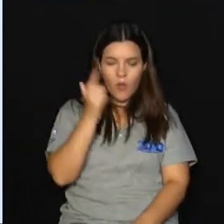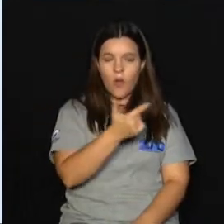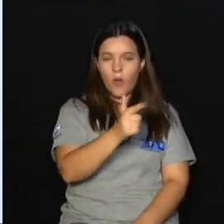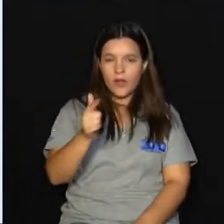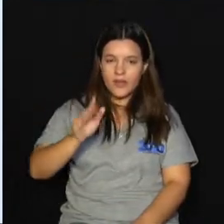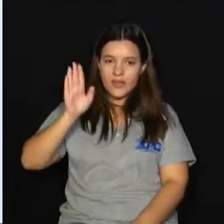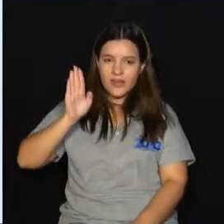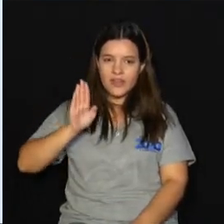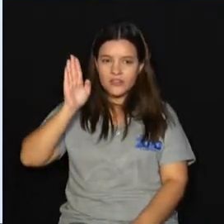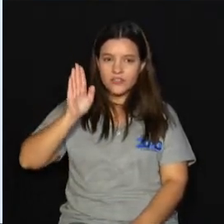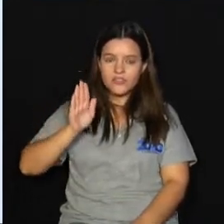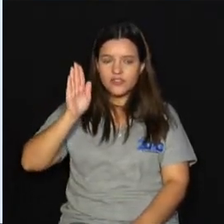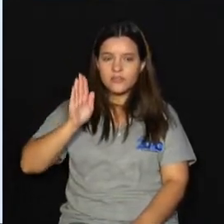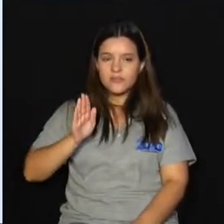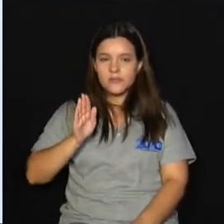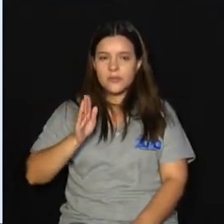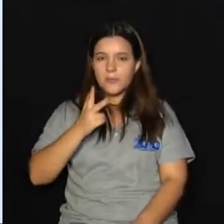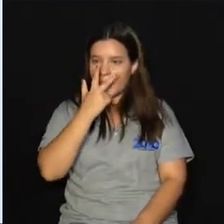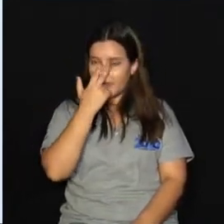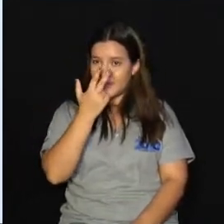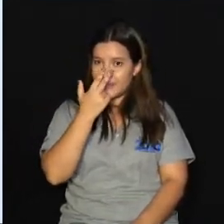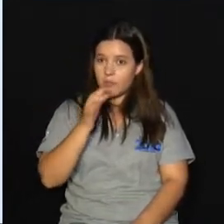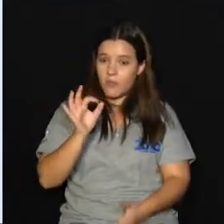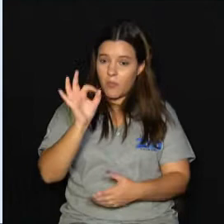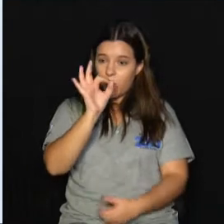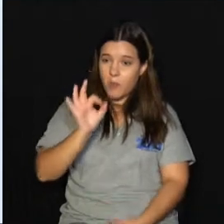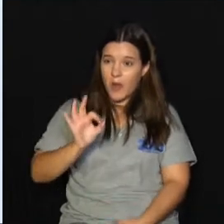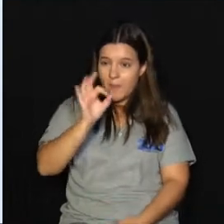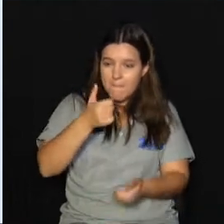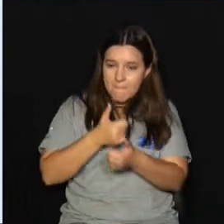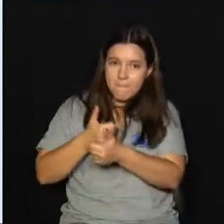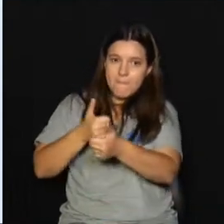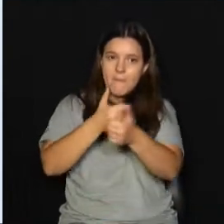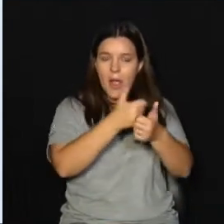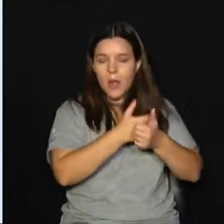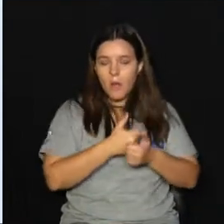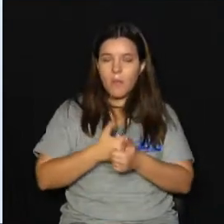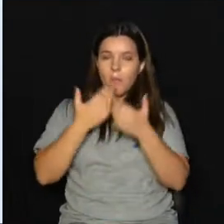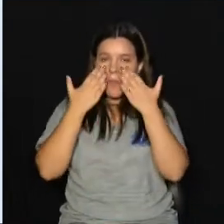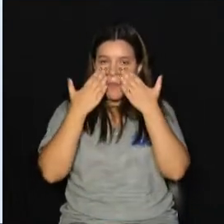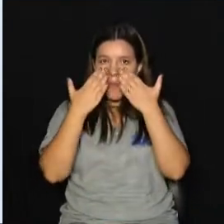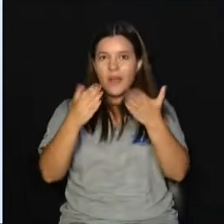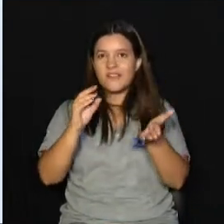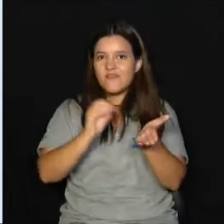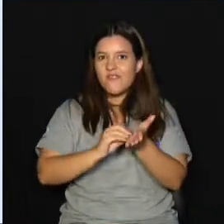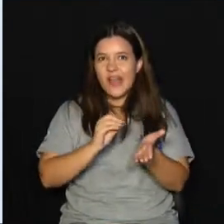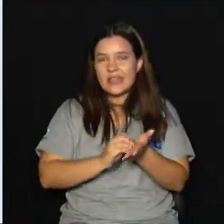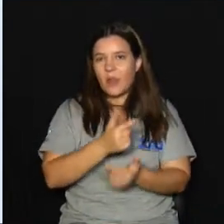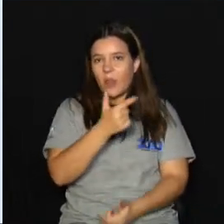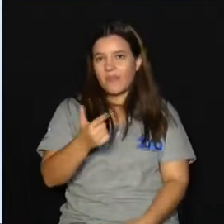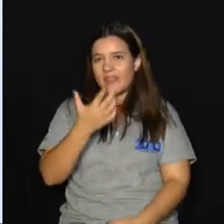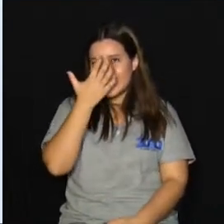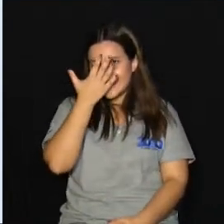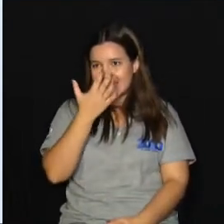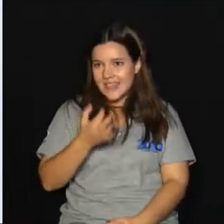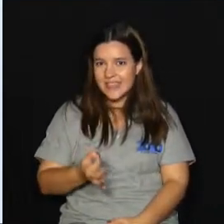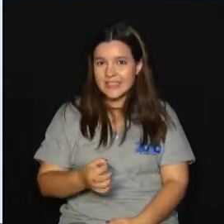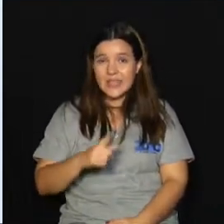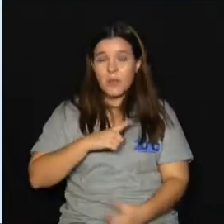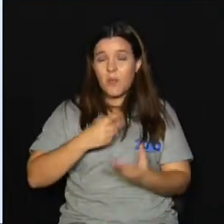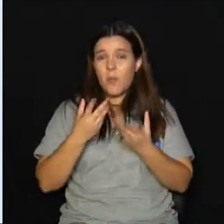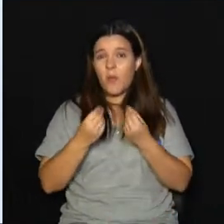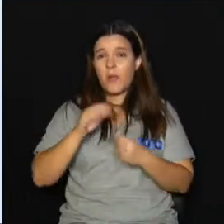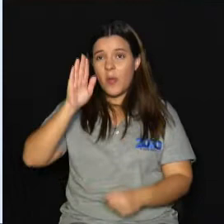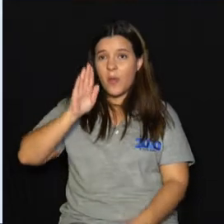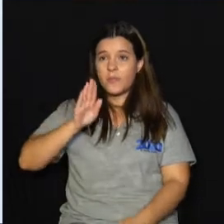terem recebido uma porcentagem próxima de votos é muito reflexo disso, né? Dessa incerteza do que ia acontecer, da grande opção de candidatos que a